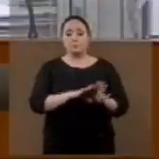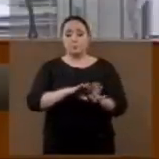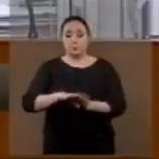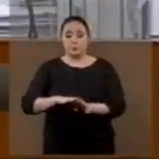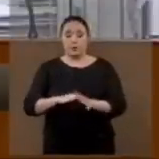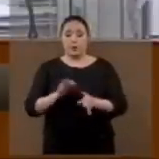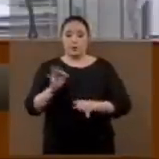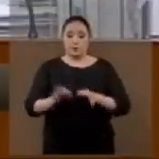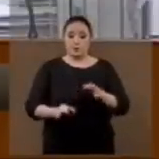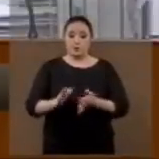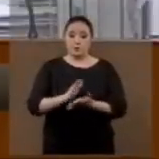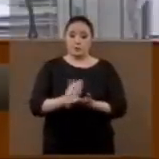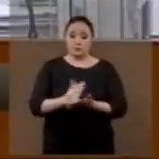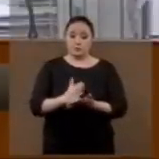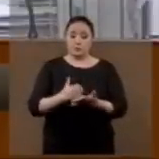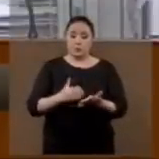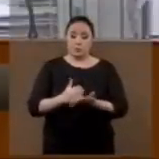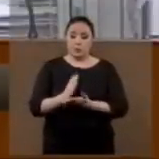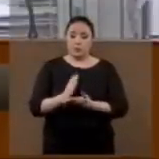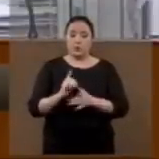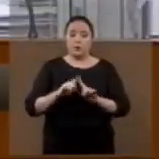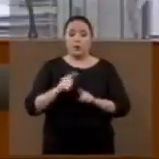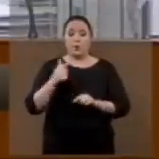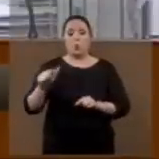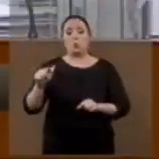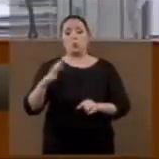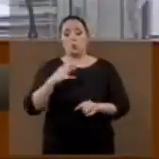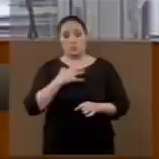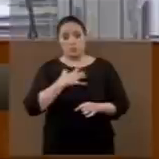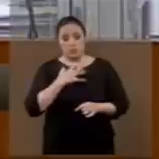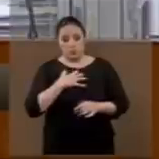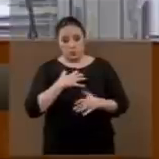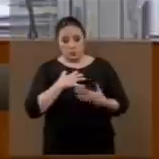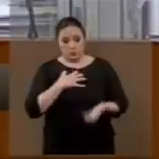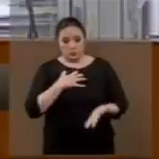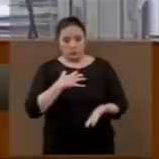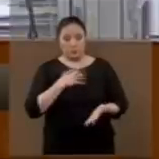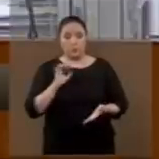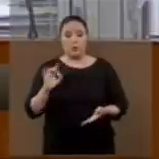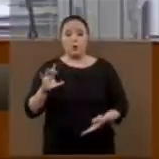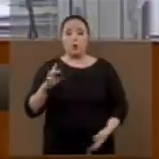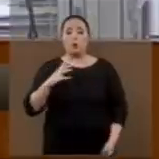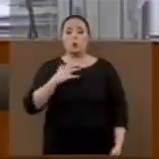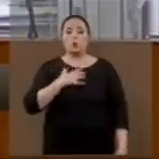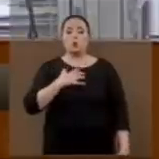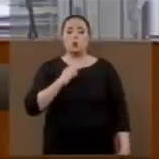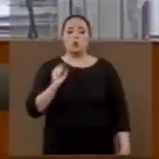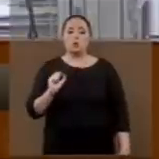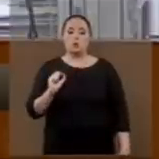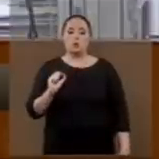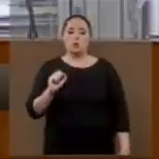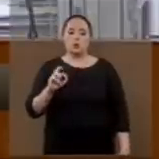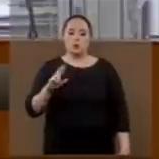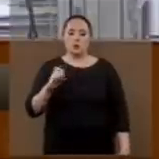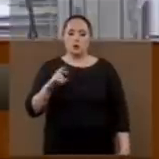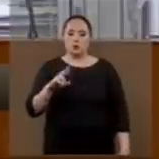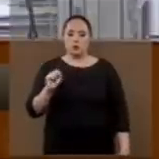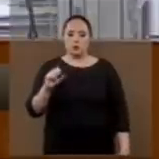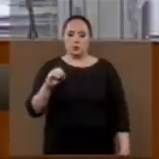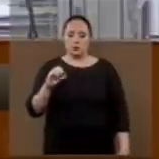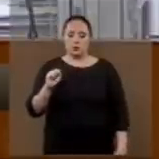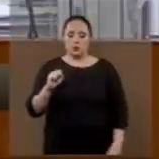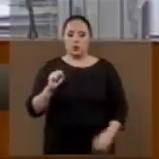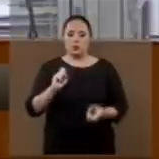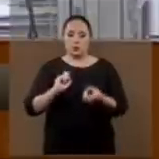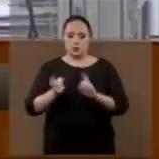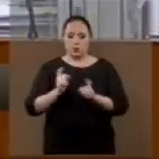para julgar parcialmente procedente, porém, no outro sentido, no sentido de que os recursos administrativos terão